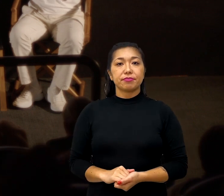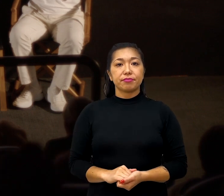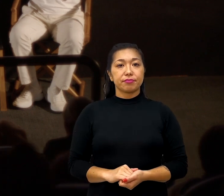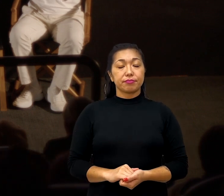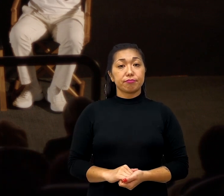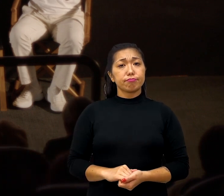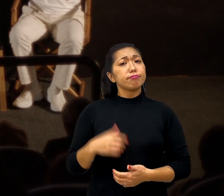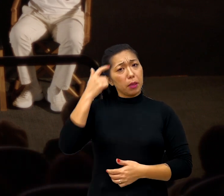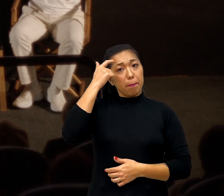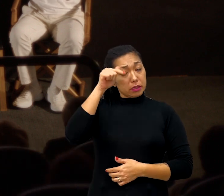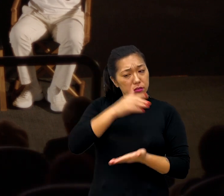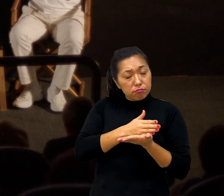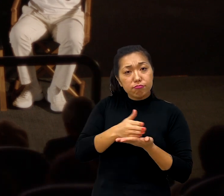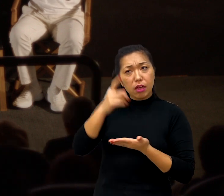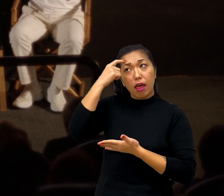Partindo dessa ideia,